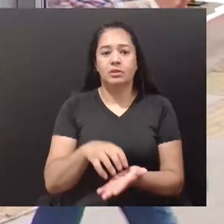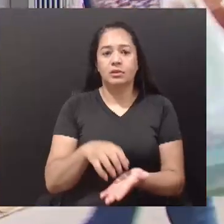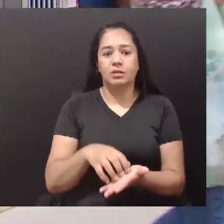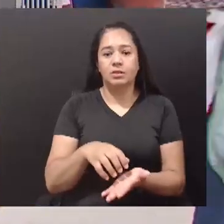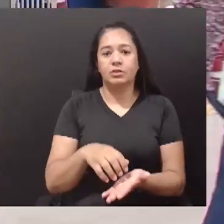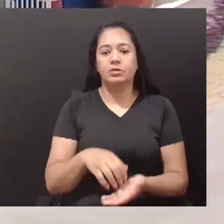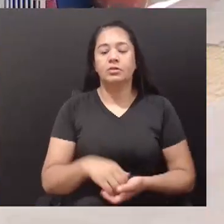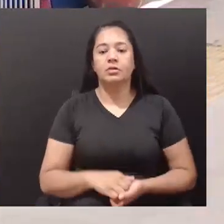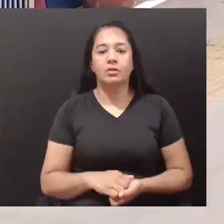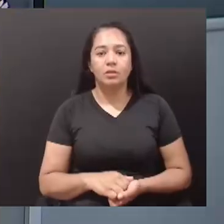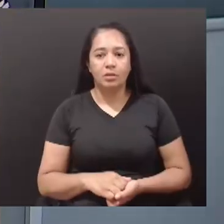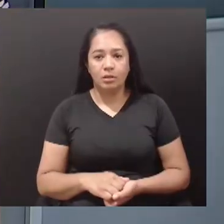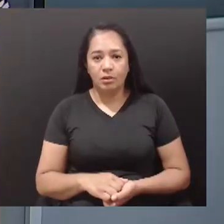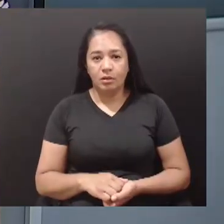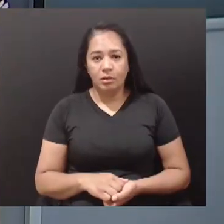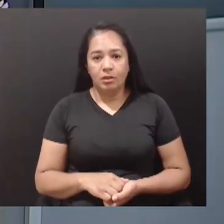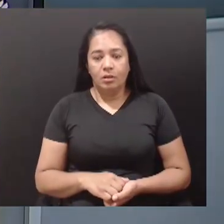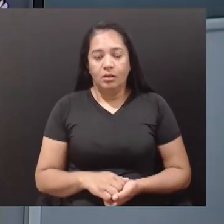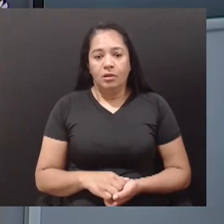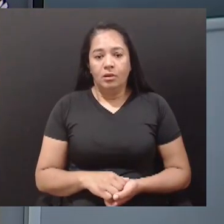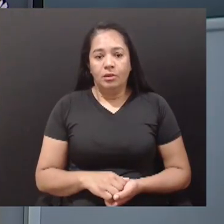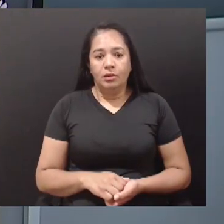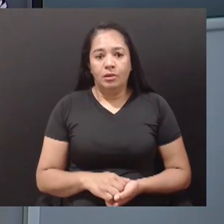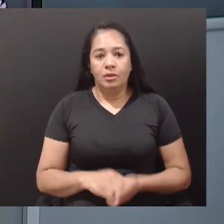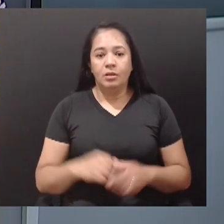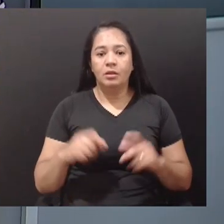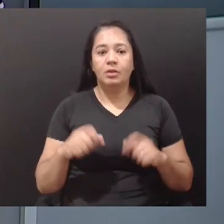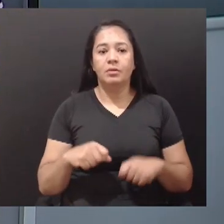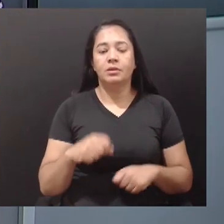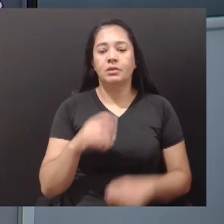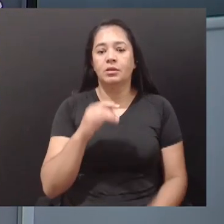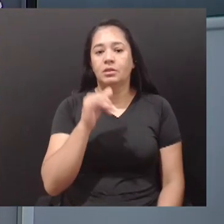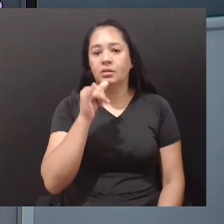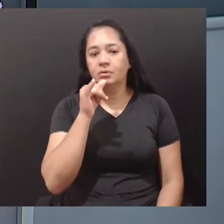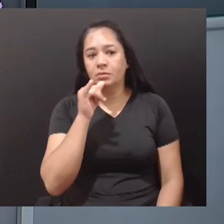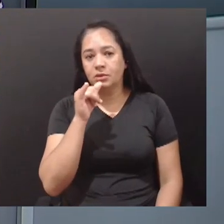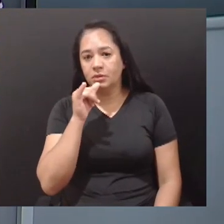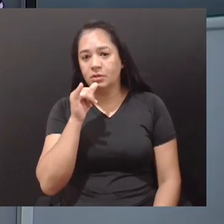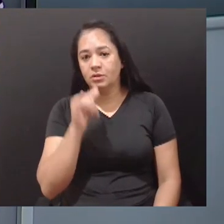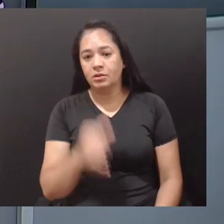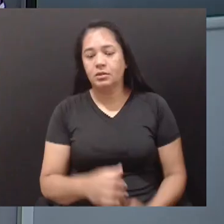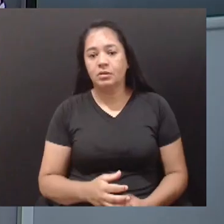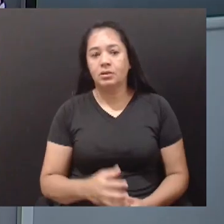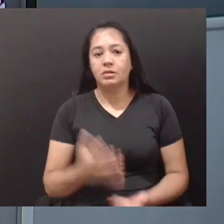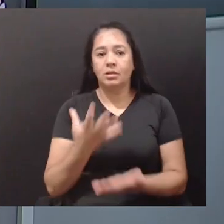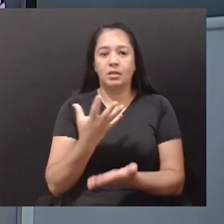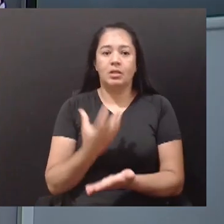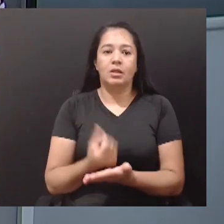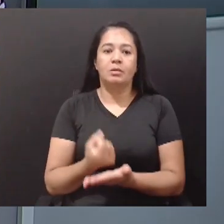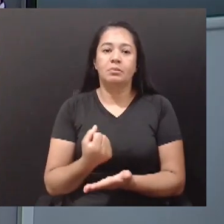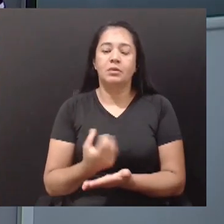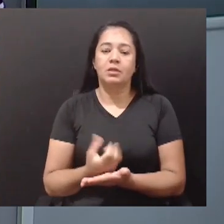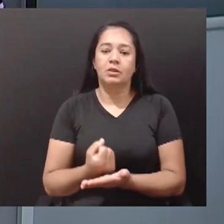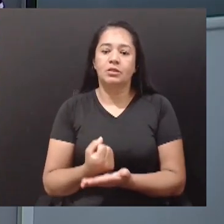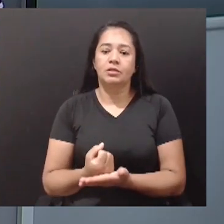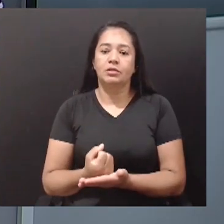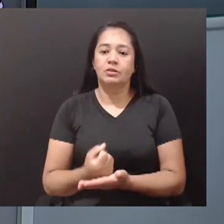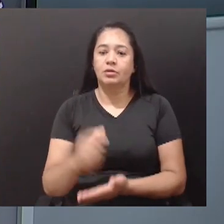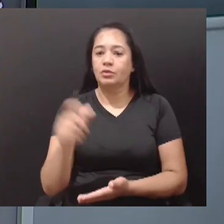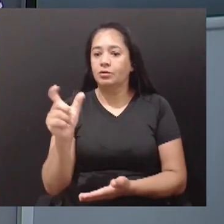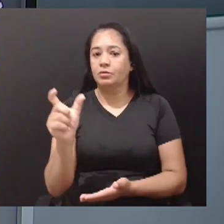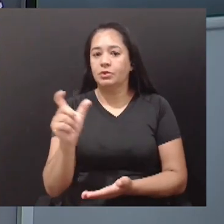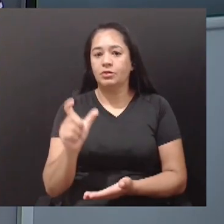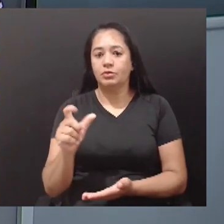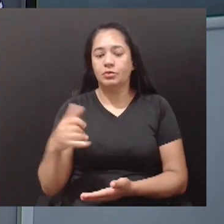O que é possível, por exemplo, você requisitar via aplicativo, é o bilhete único